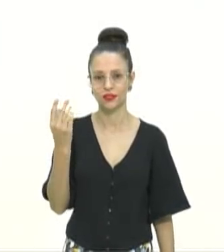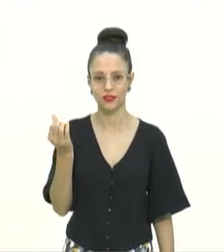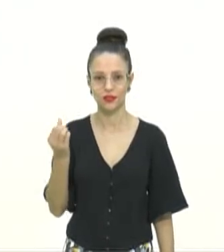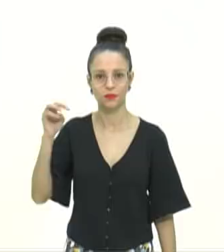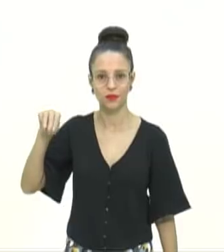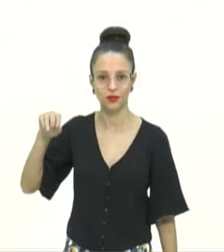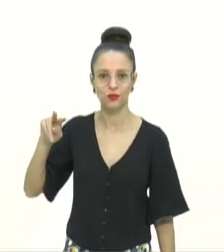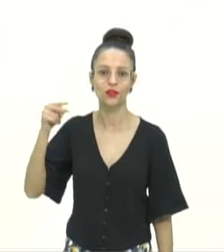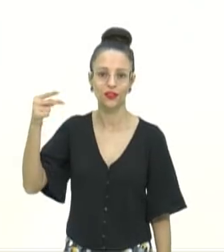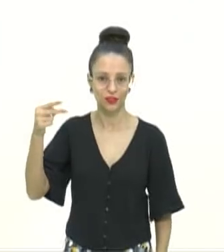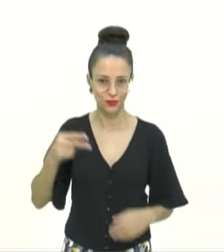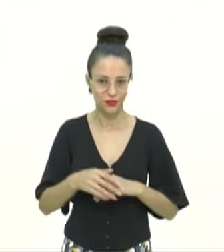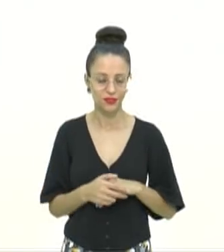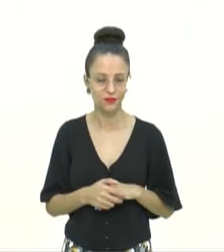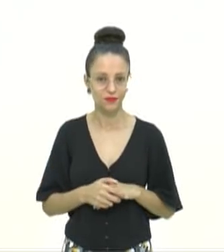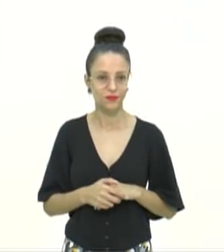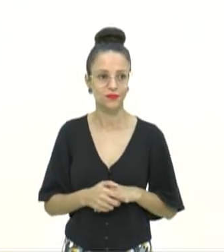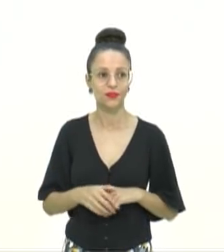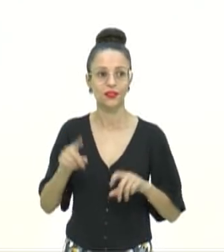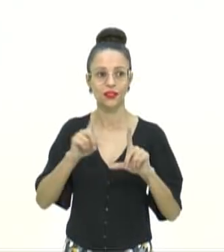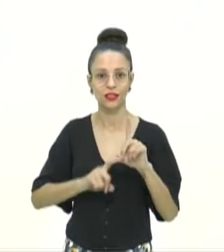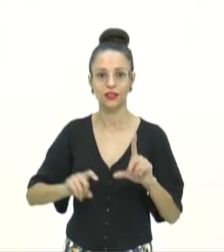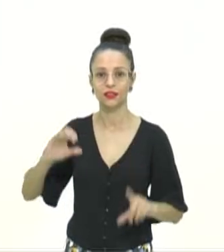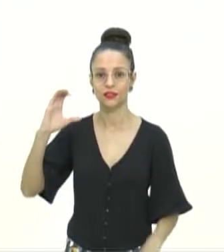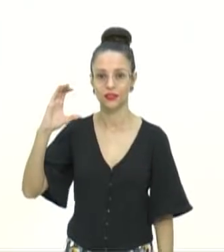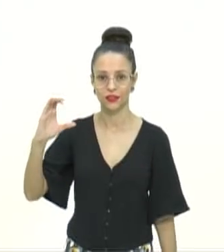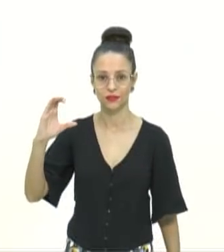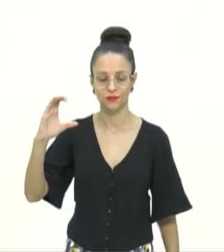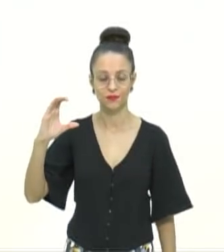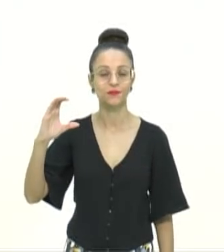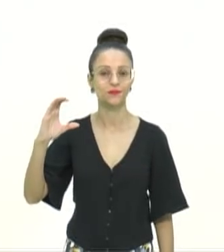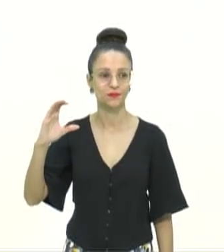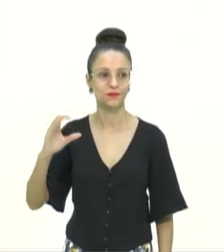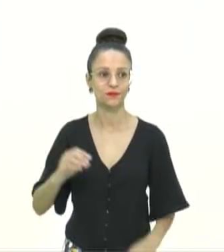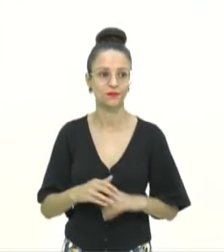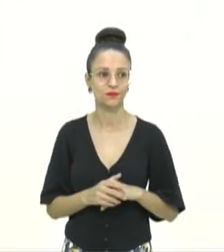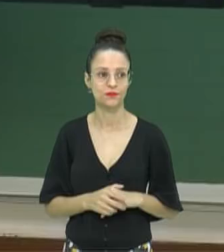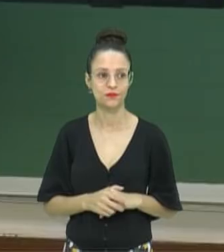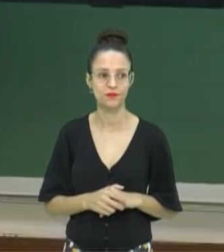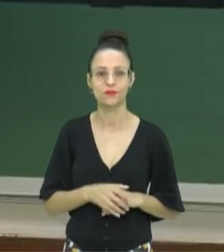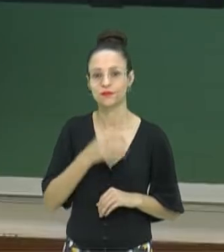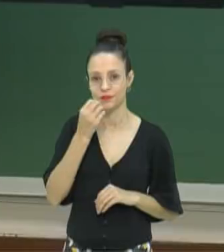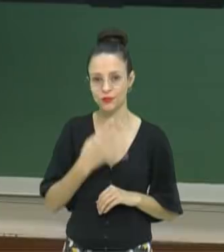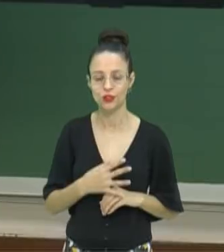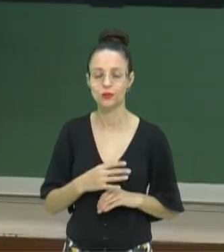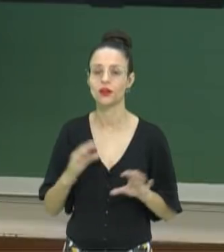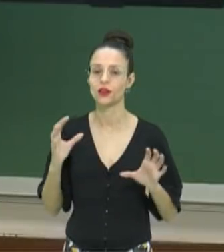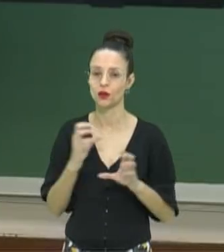436 metros quadrados. Letra C.